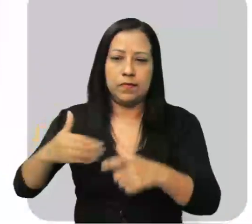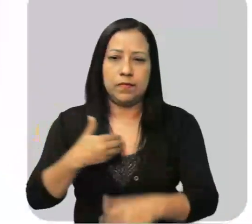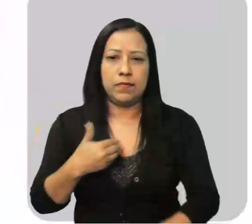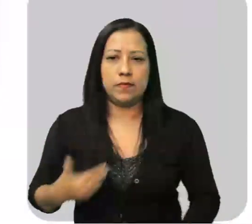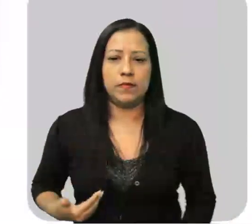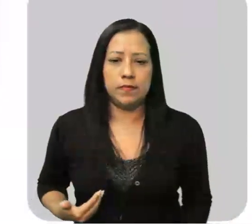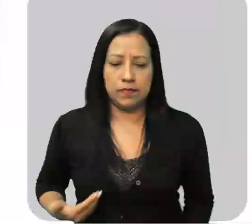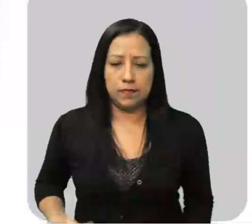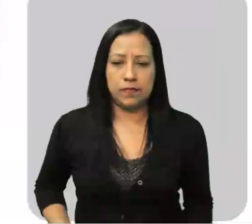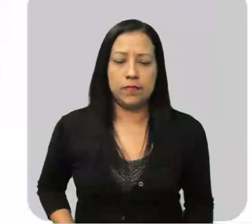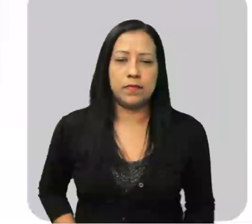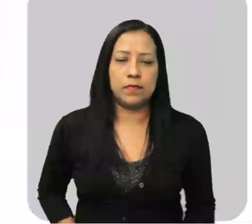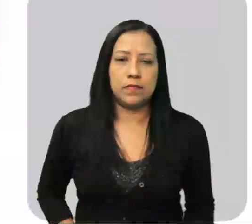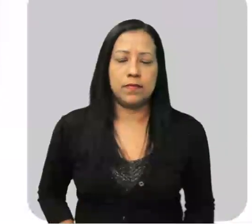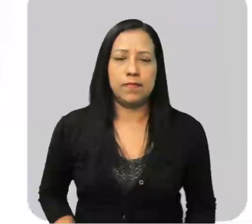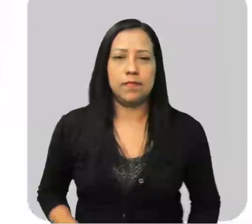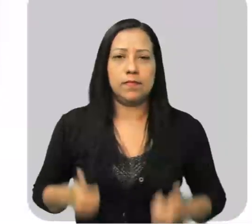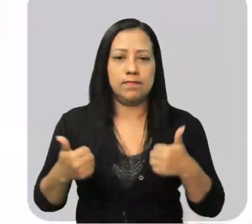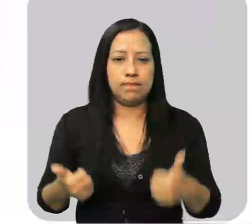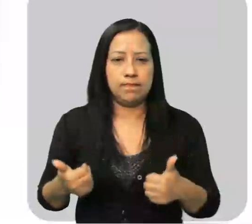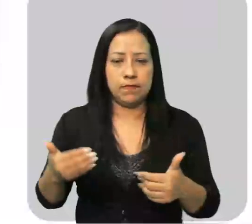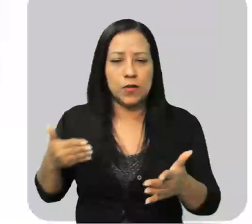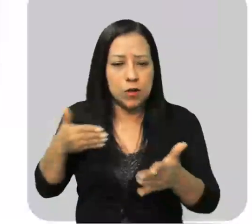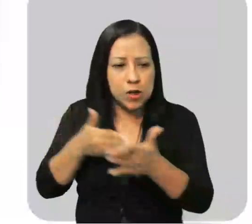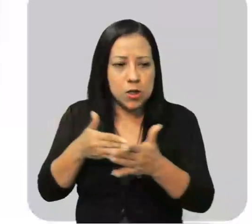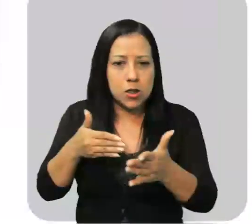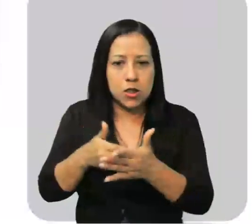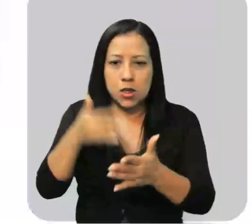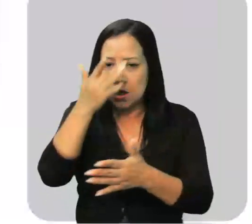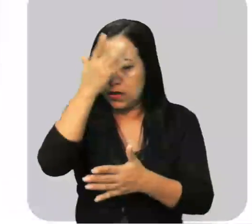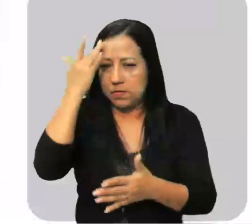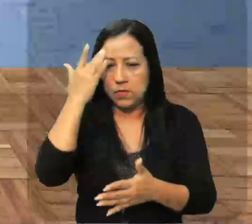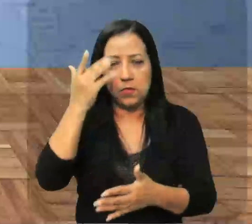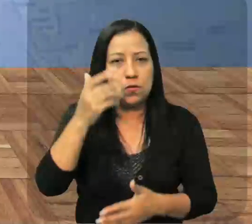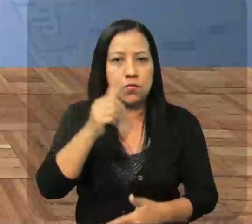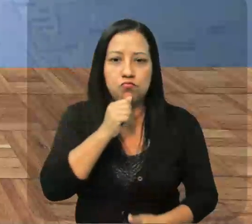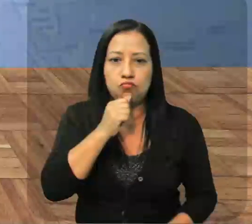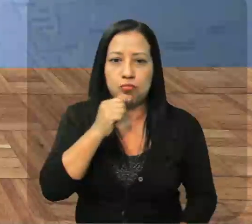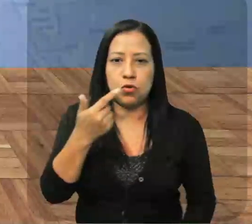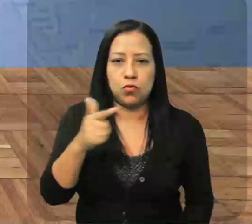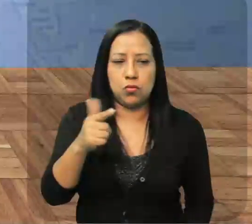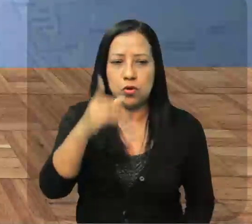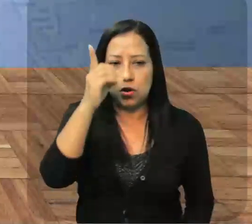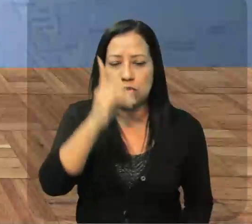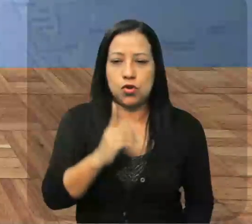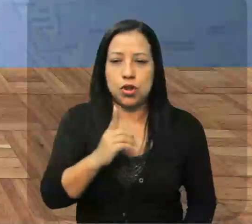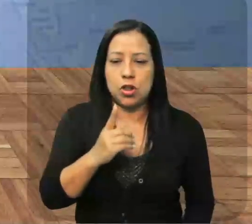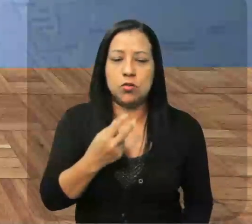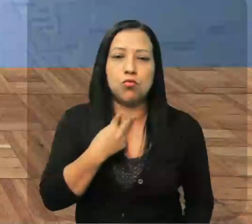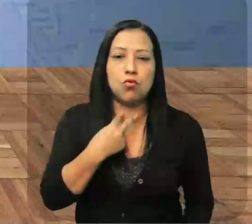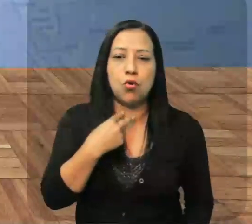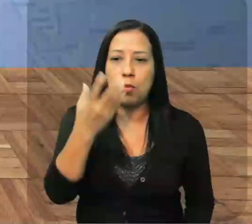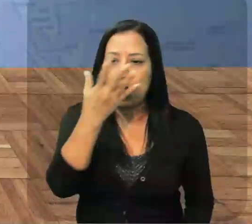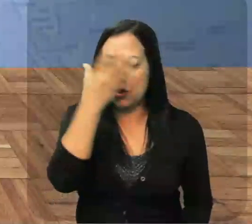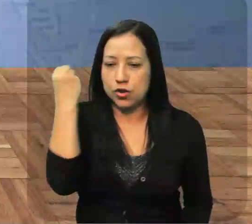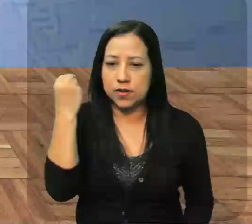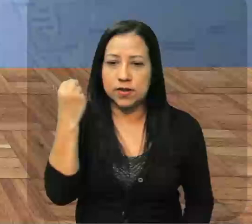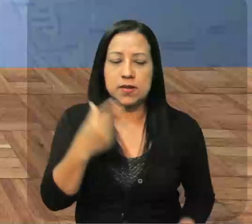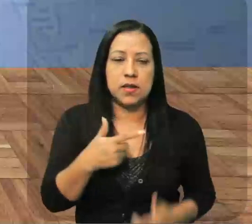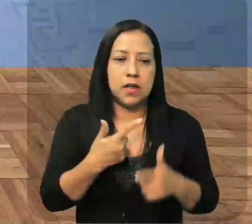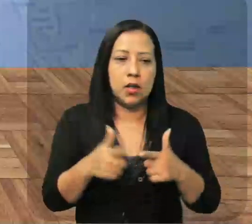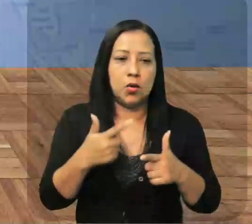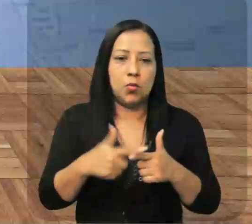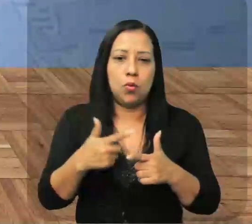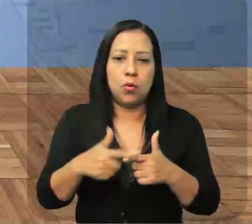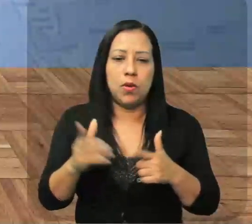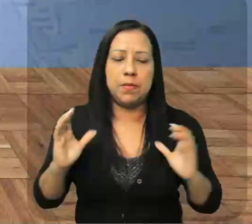de sociabilidade, o que acaba limitando o direito à liberdade. Beleza? Então, tá aí uma dica